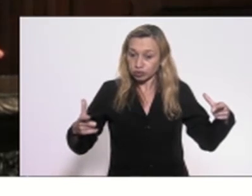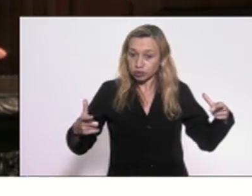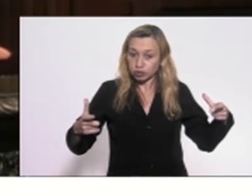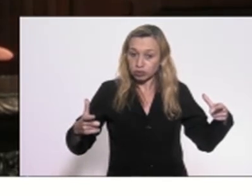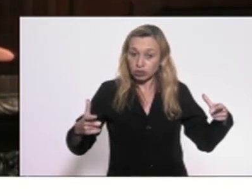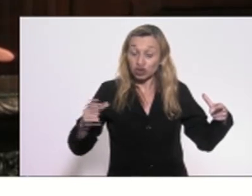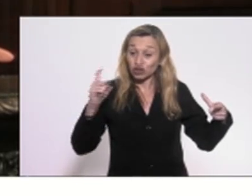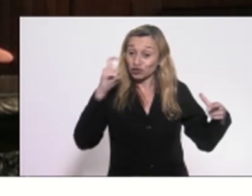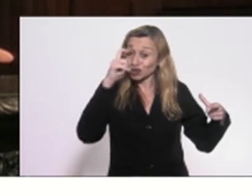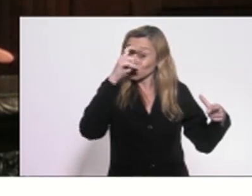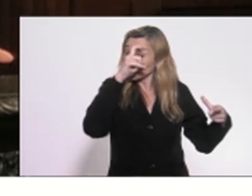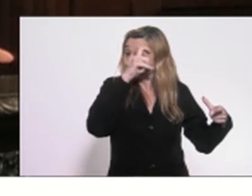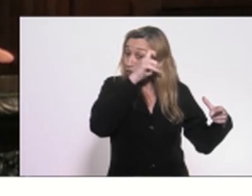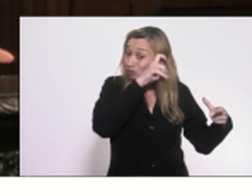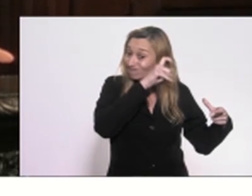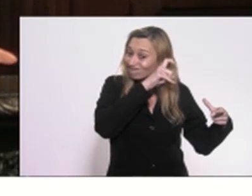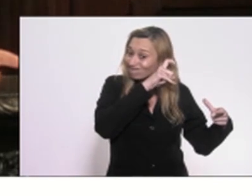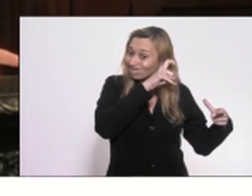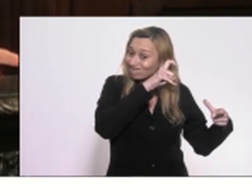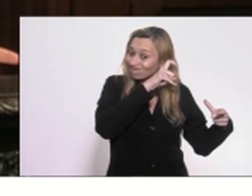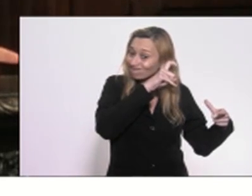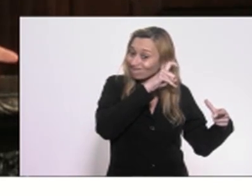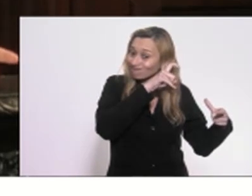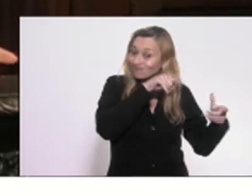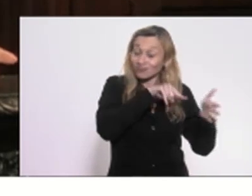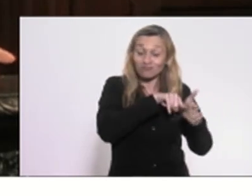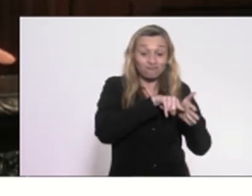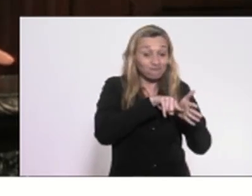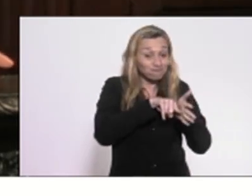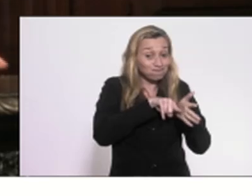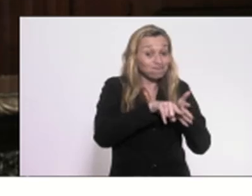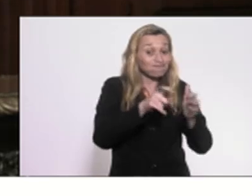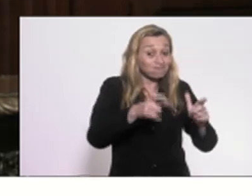grande dificuldade de fiscalização.